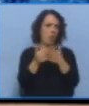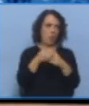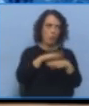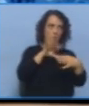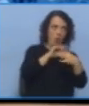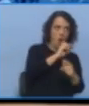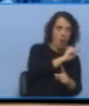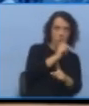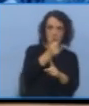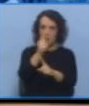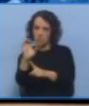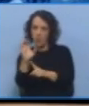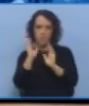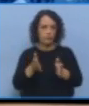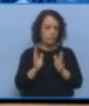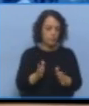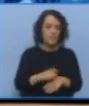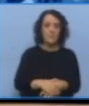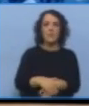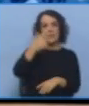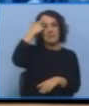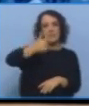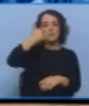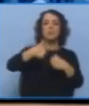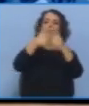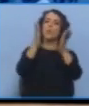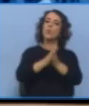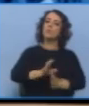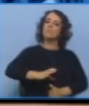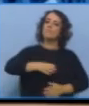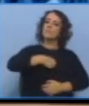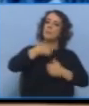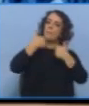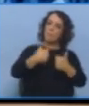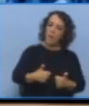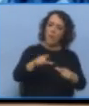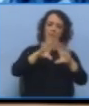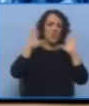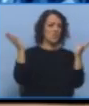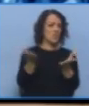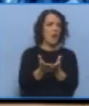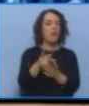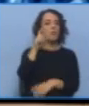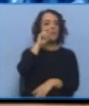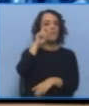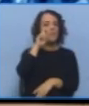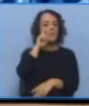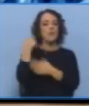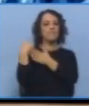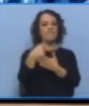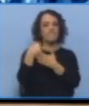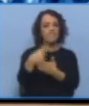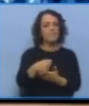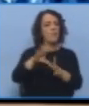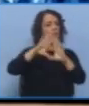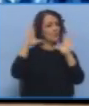A promoção do bem comum é ampla. A defesa da solidariedade e da subsidiariedade é ampla. A criação